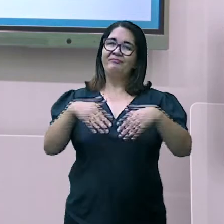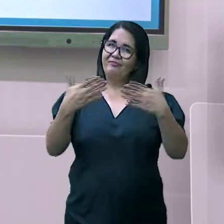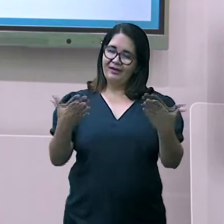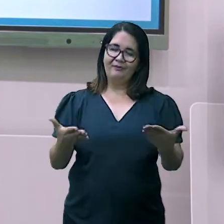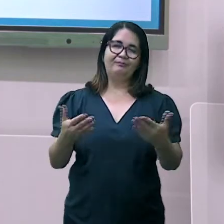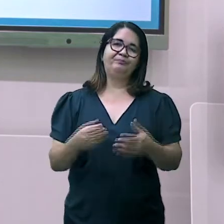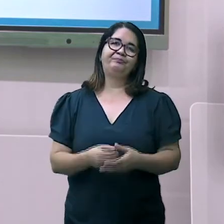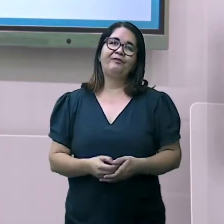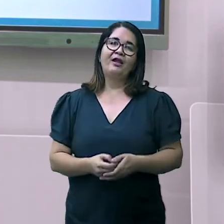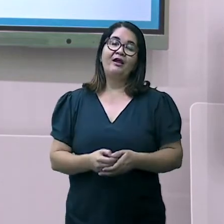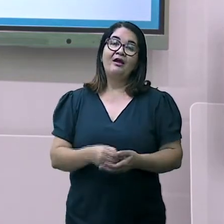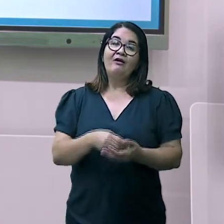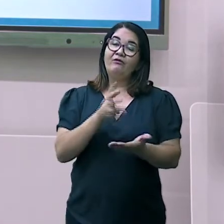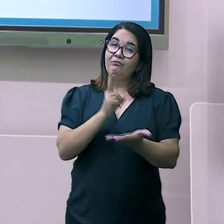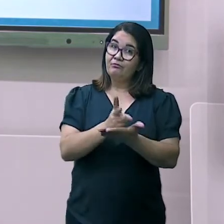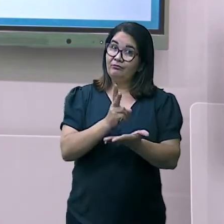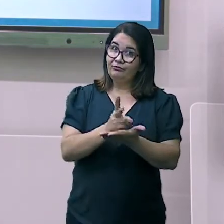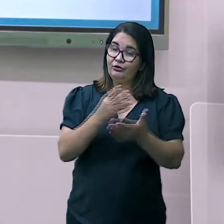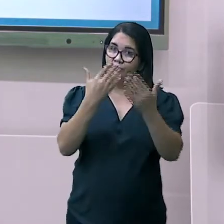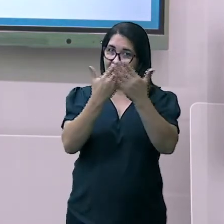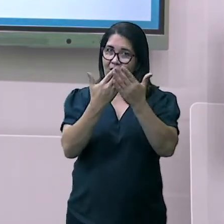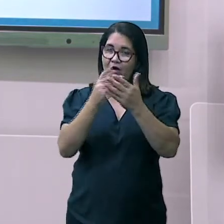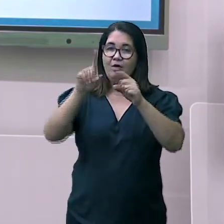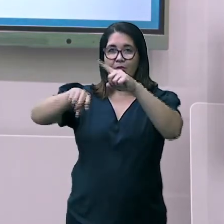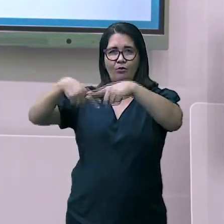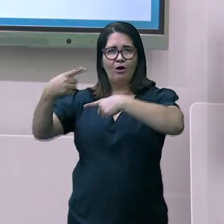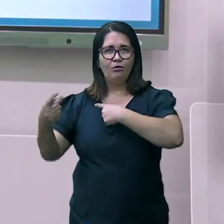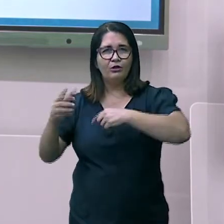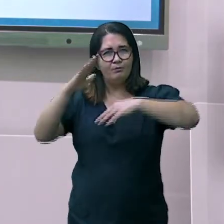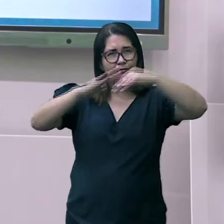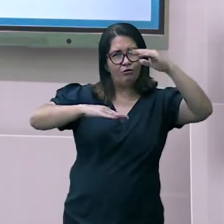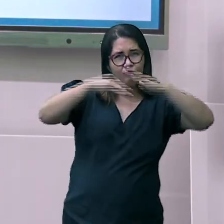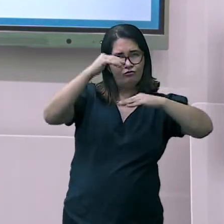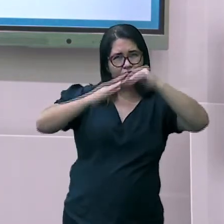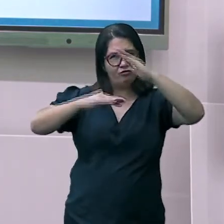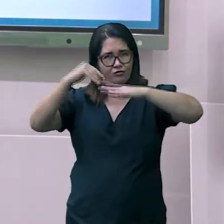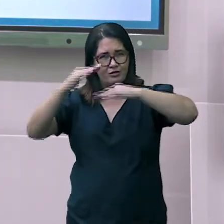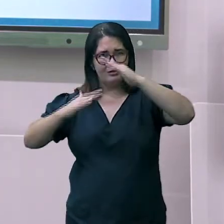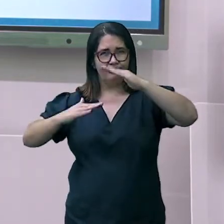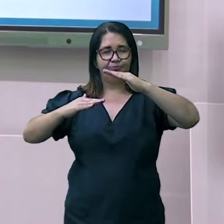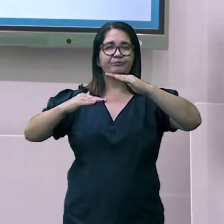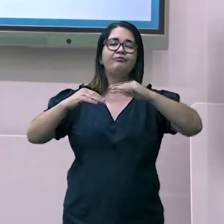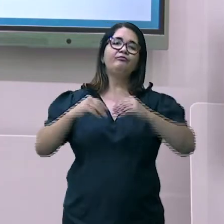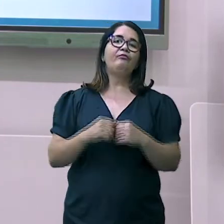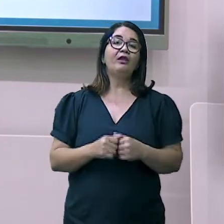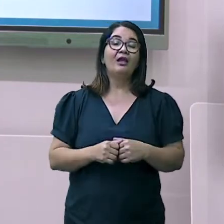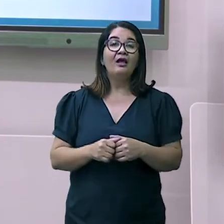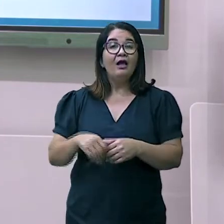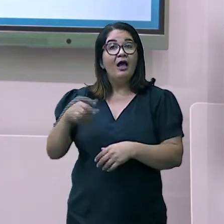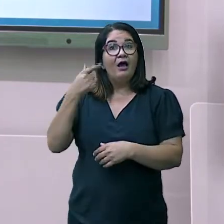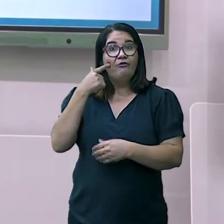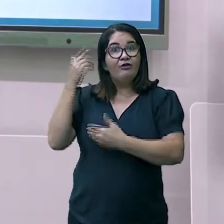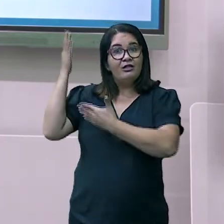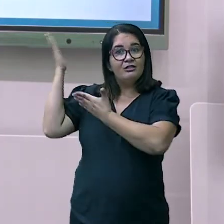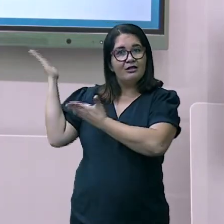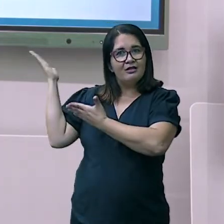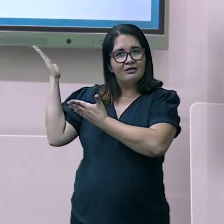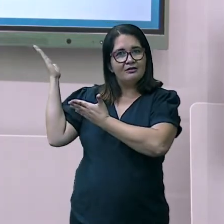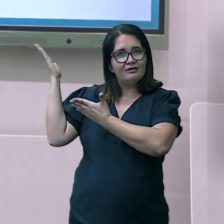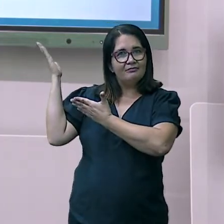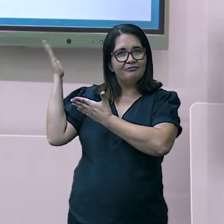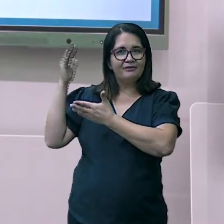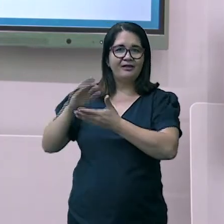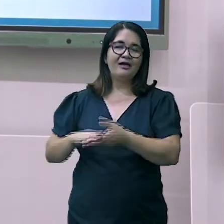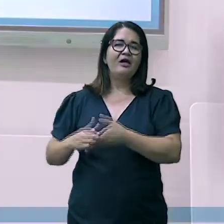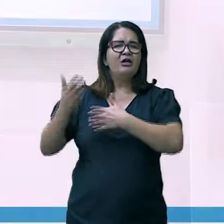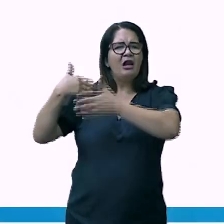Bom, vamos continuar a nossa aula, vamos para outra profissão? Outra profissão que mudou bastante com o tempo foi